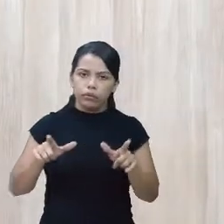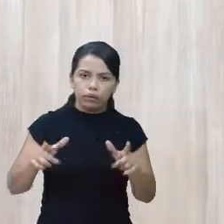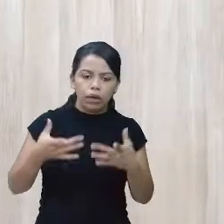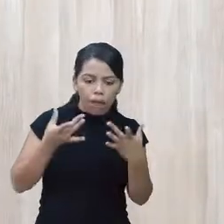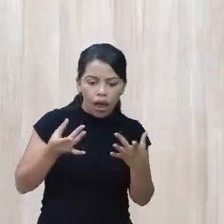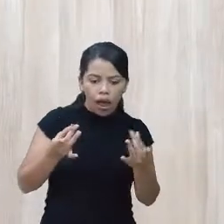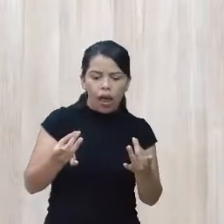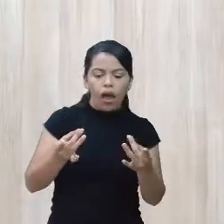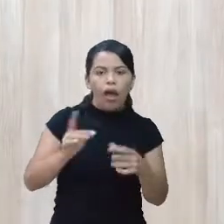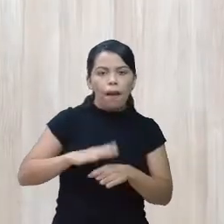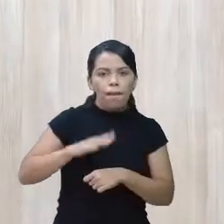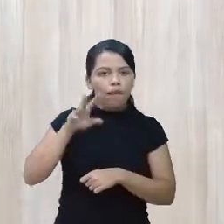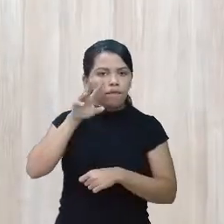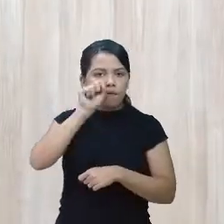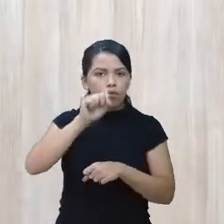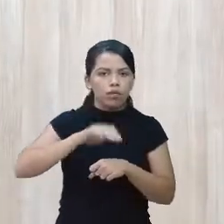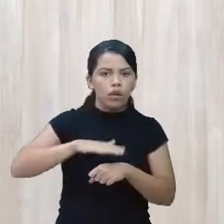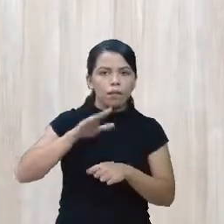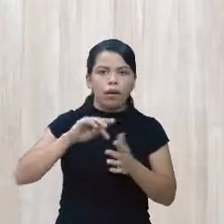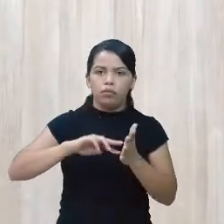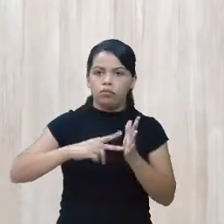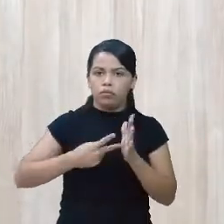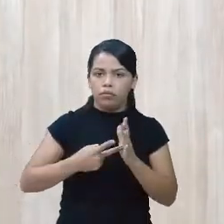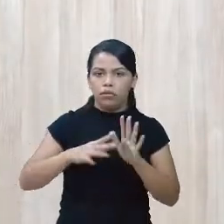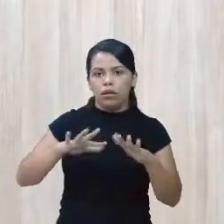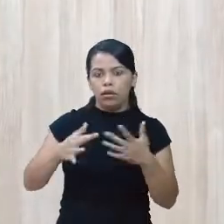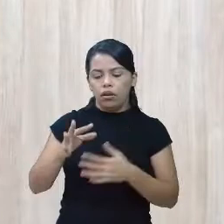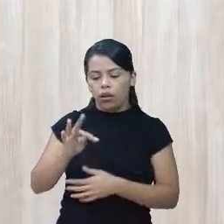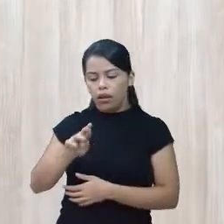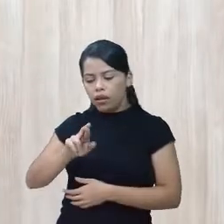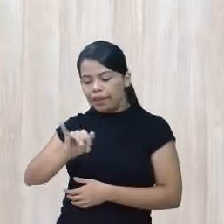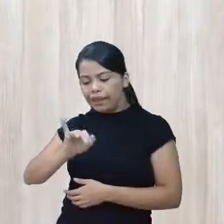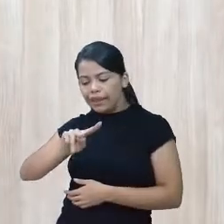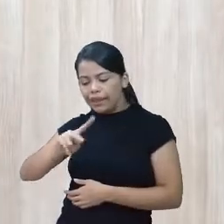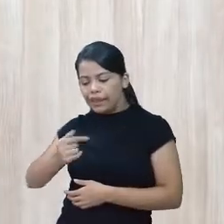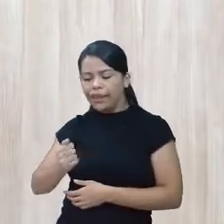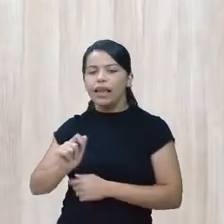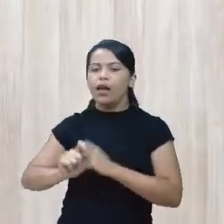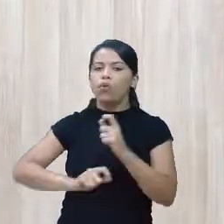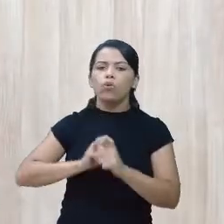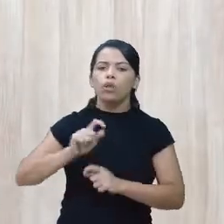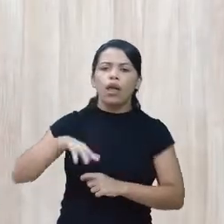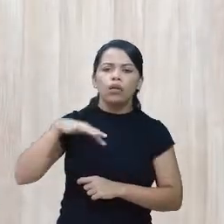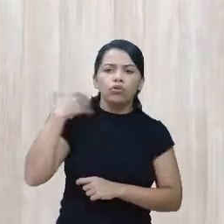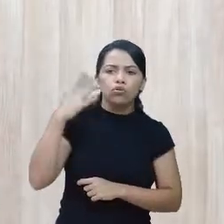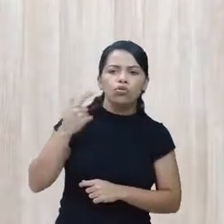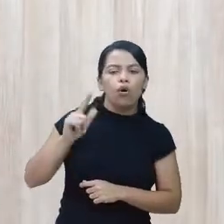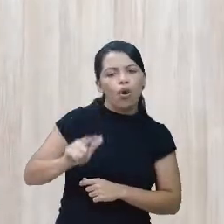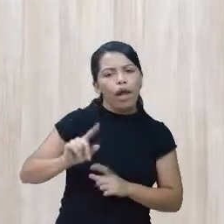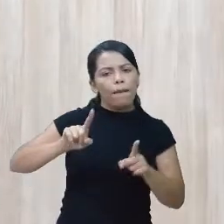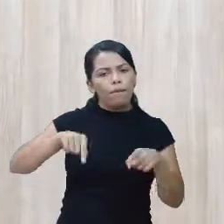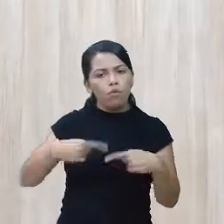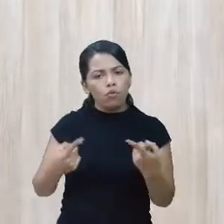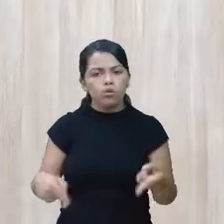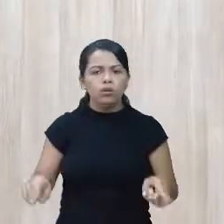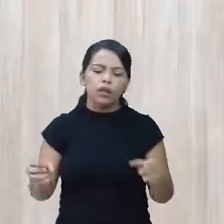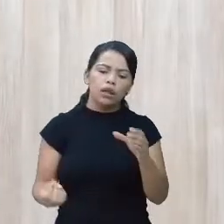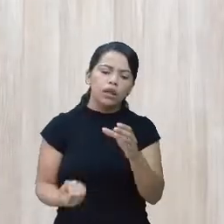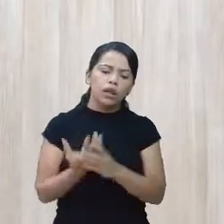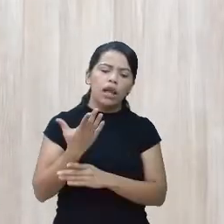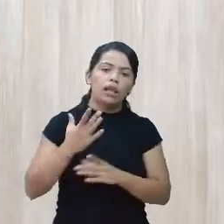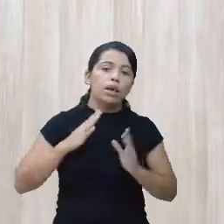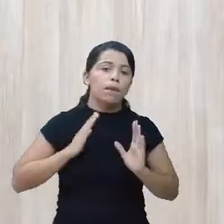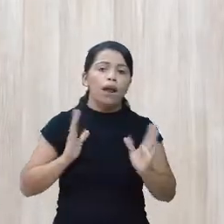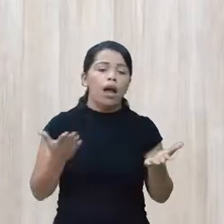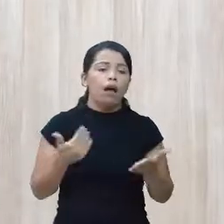mais força, para dar mais significado. E a trilha sonora são as músicas que são criadas para um